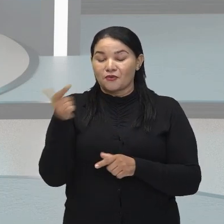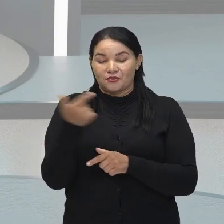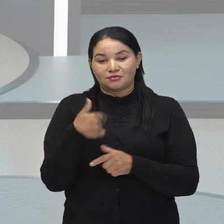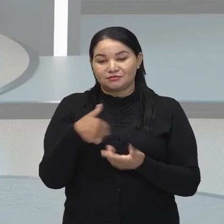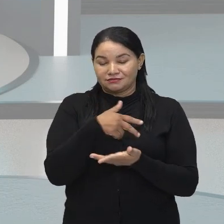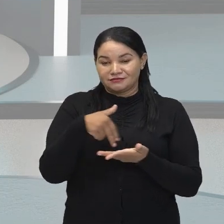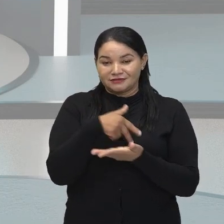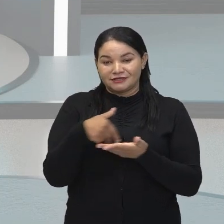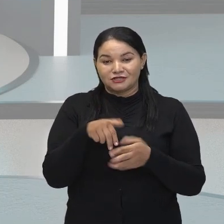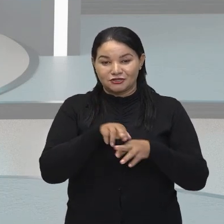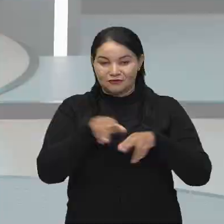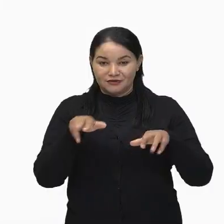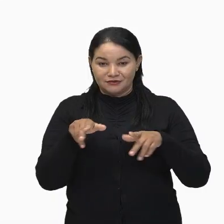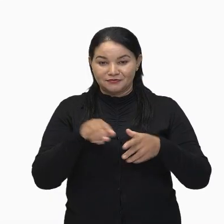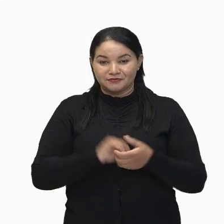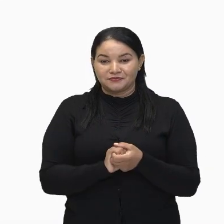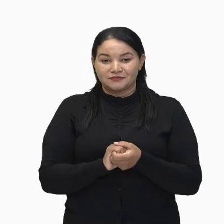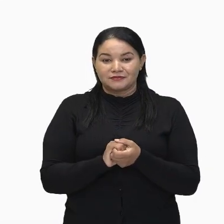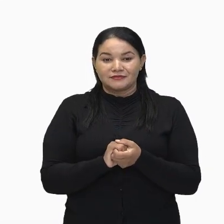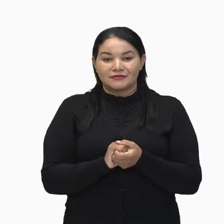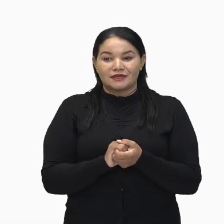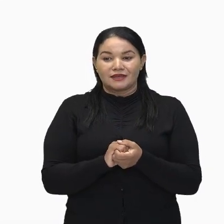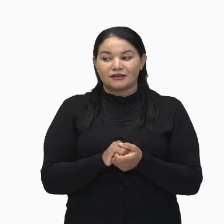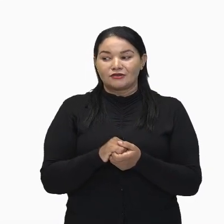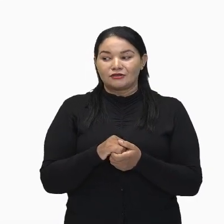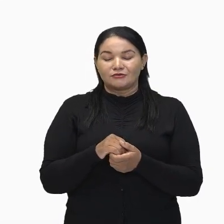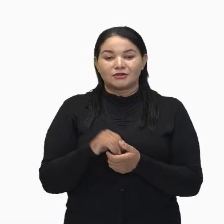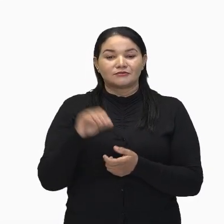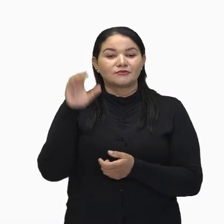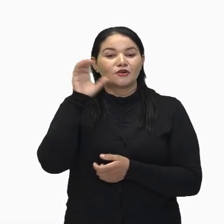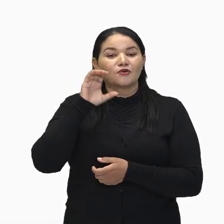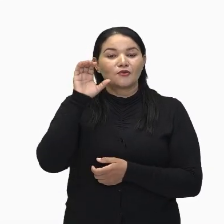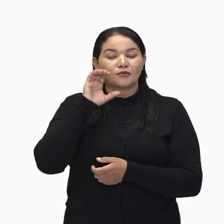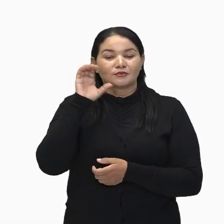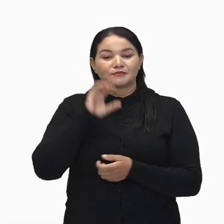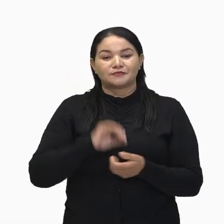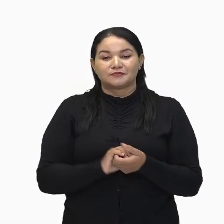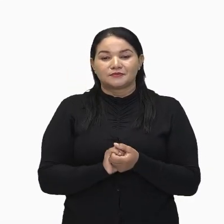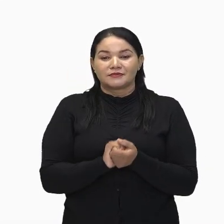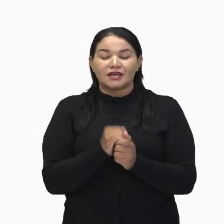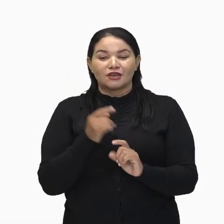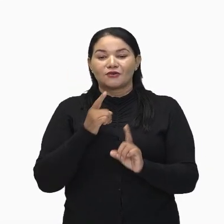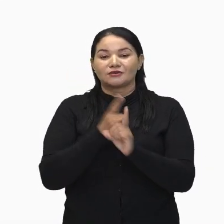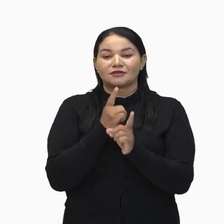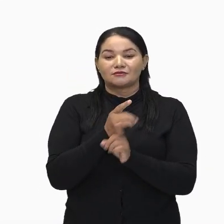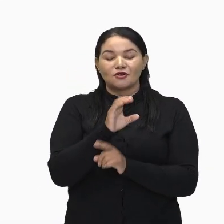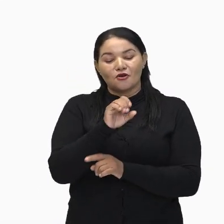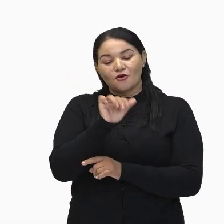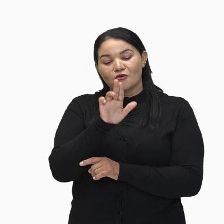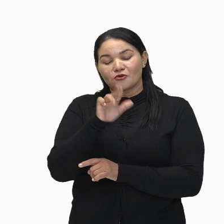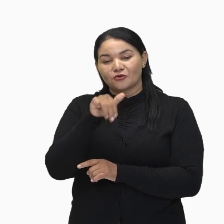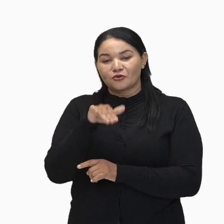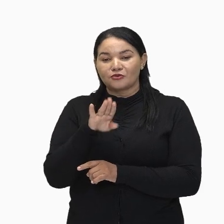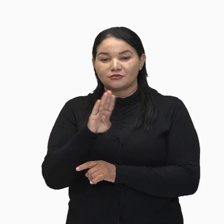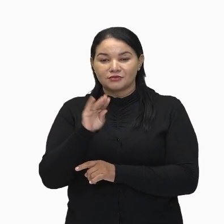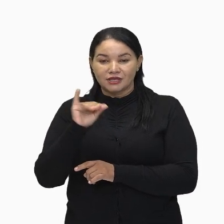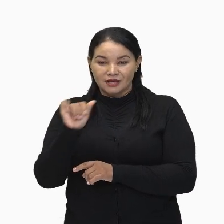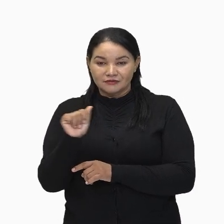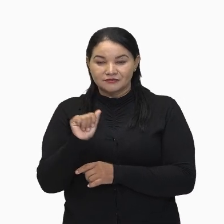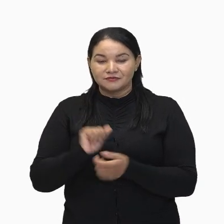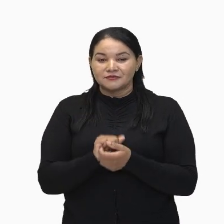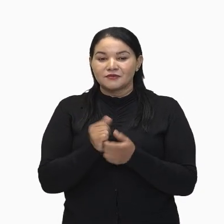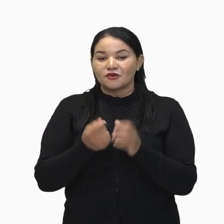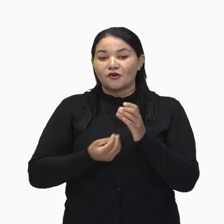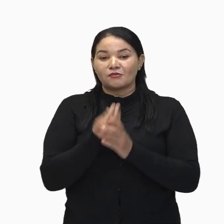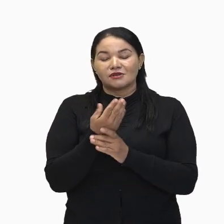vamos para Colômbia. Na Colômbia, encontramos a cúmbia, que começou na região do